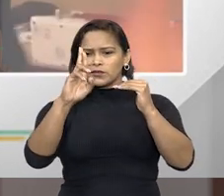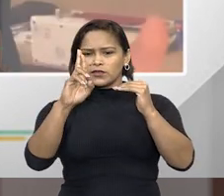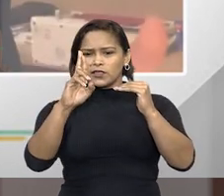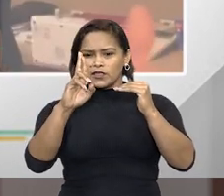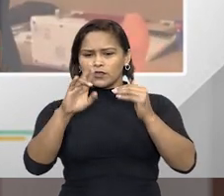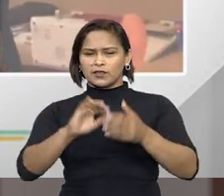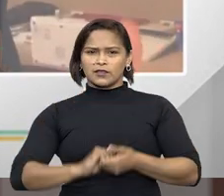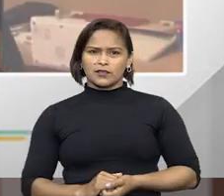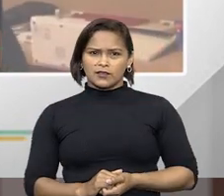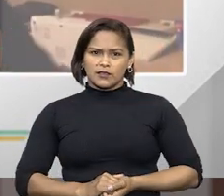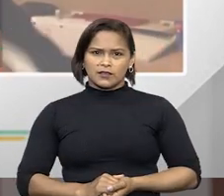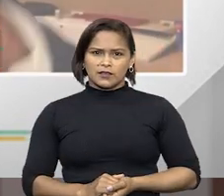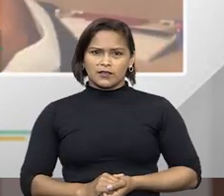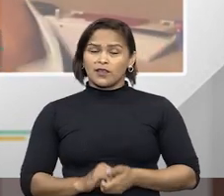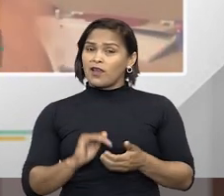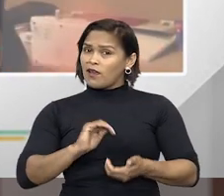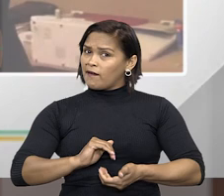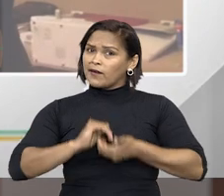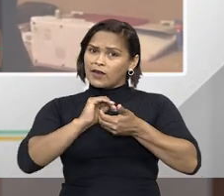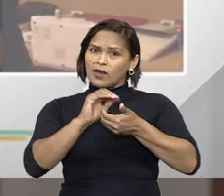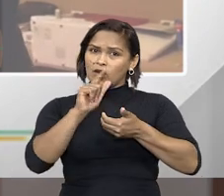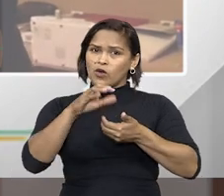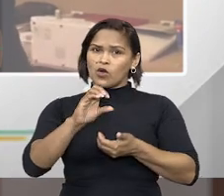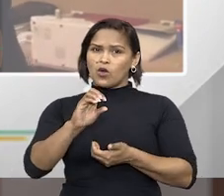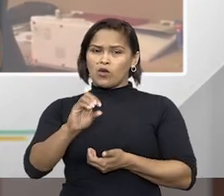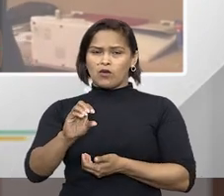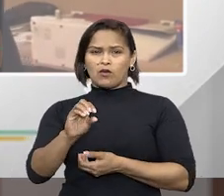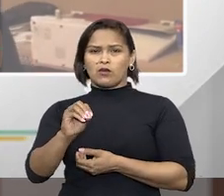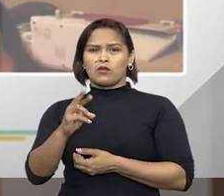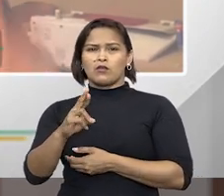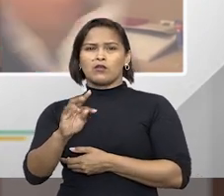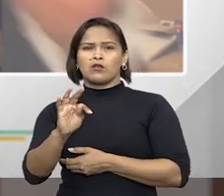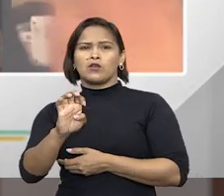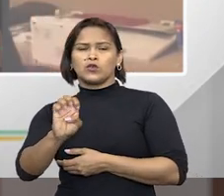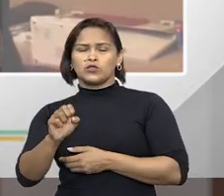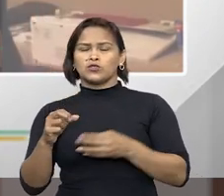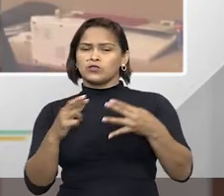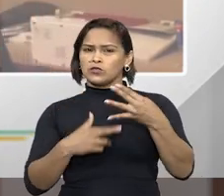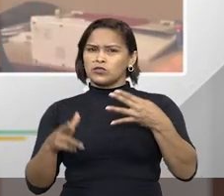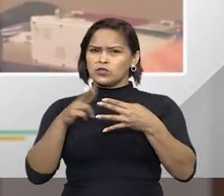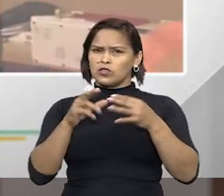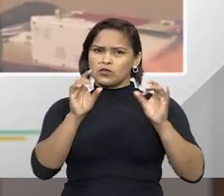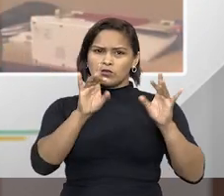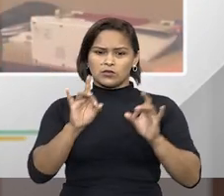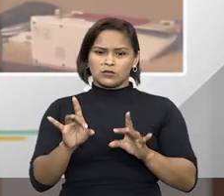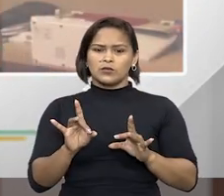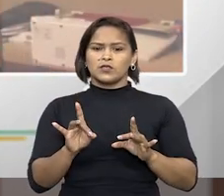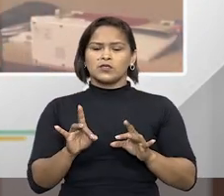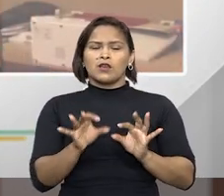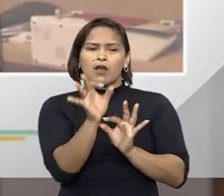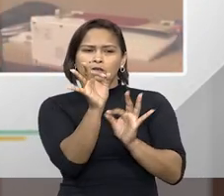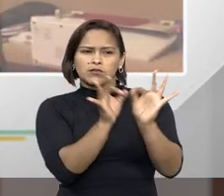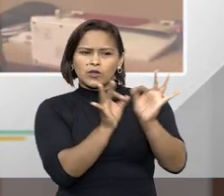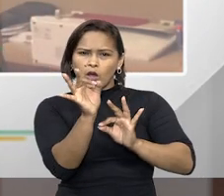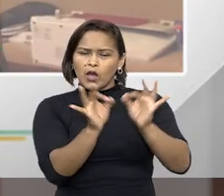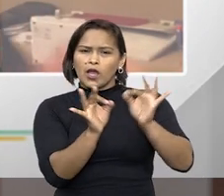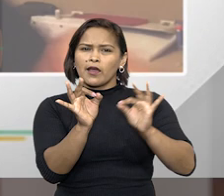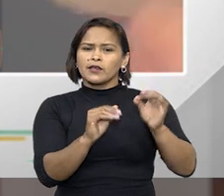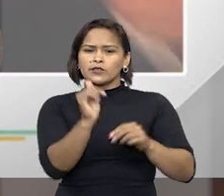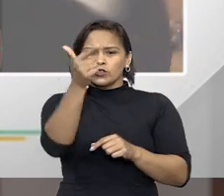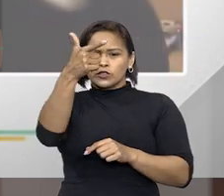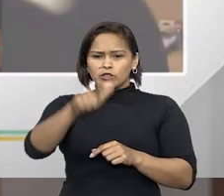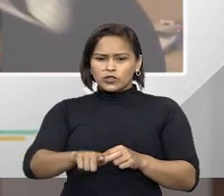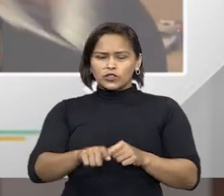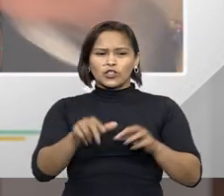é a corte que, mediante o recurso especial, organiza de novo esse coreto. Né?